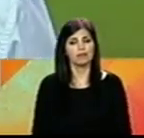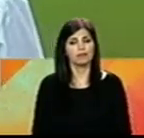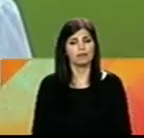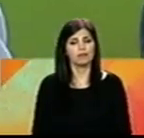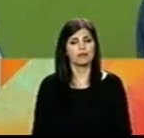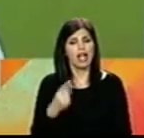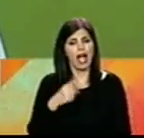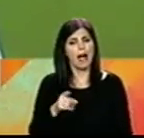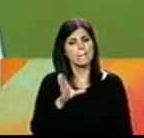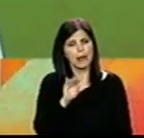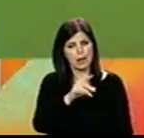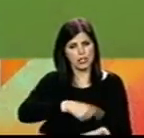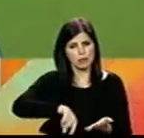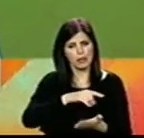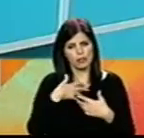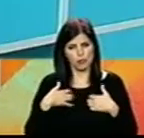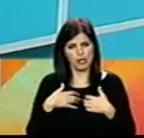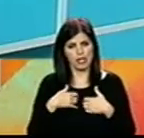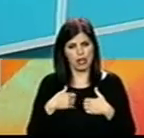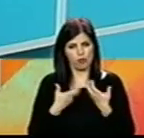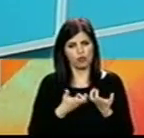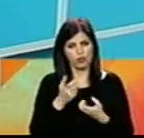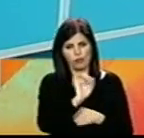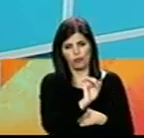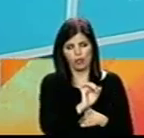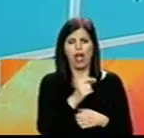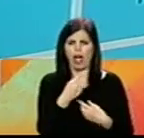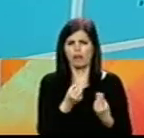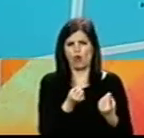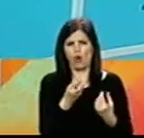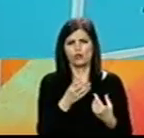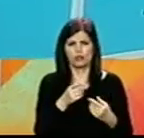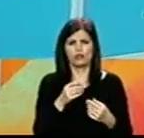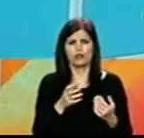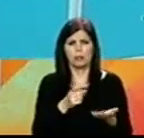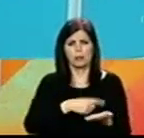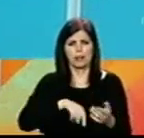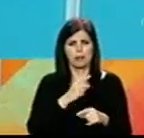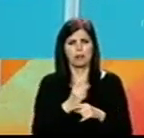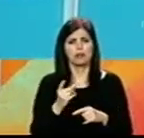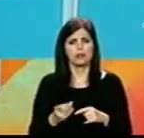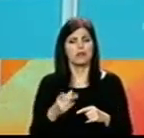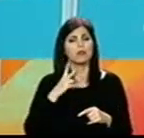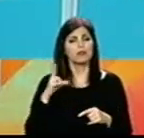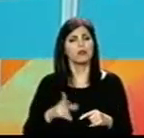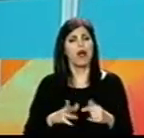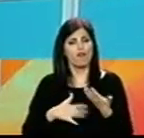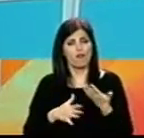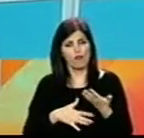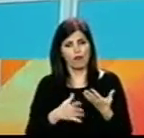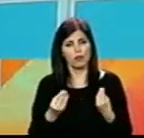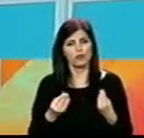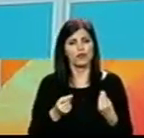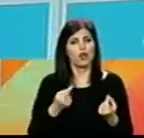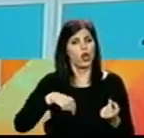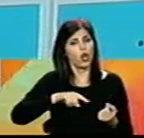mais pratos de bacalhau na cozinha vasca? Há muitos pratos de bacalhau, porque, bueno, al igual que em Portugal se cocina muito o bacalhau, nós em Bilbao,